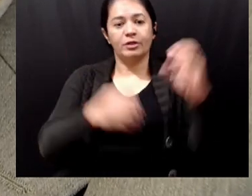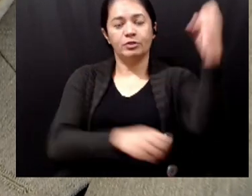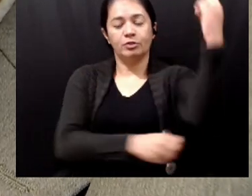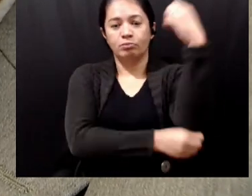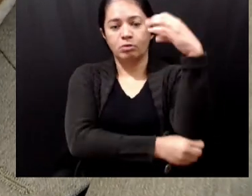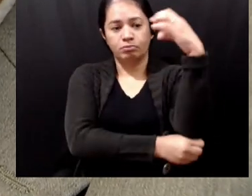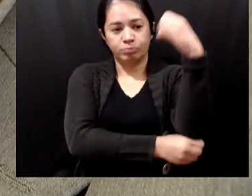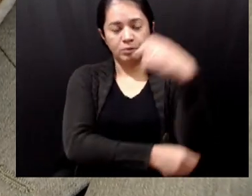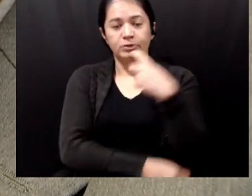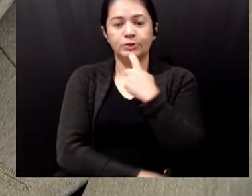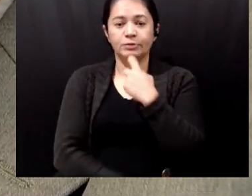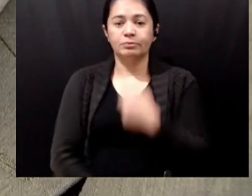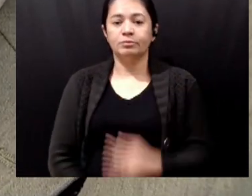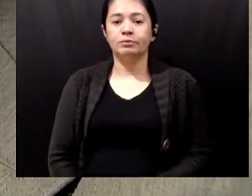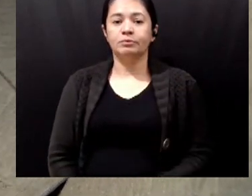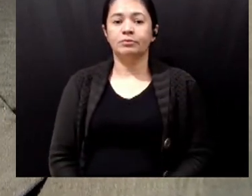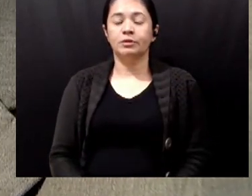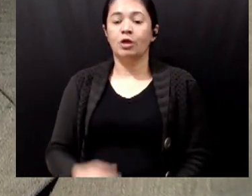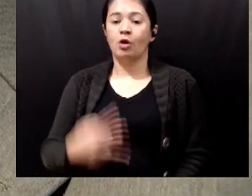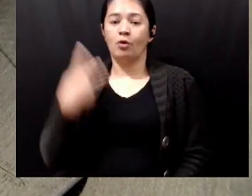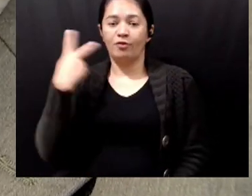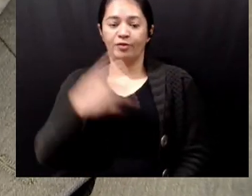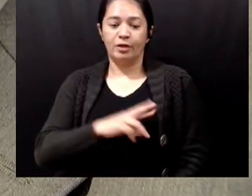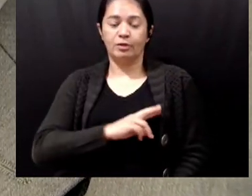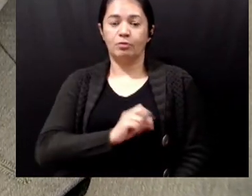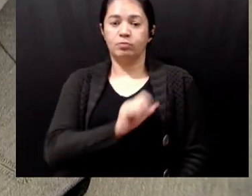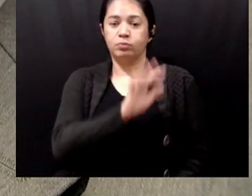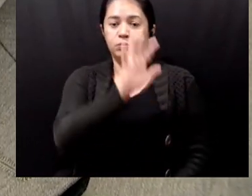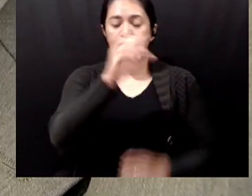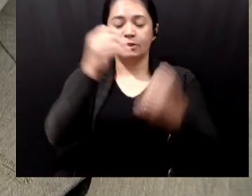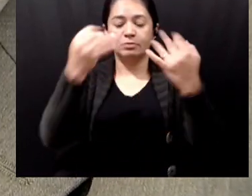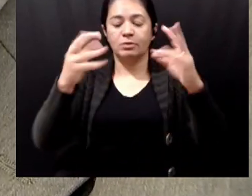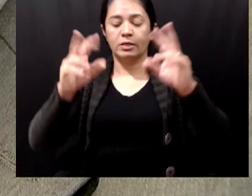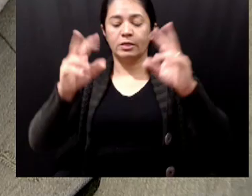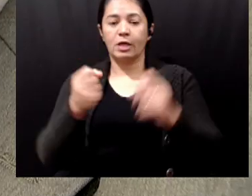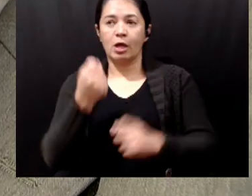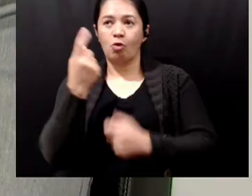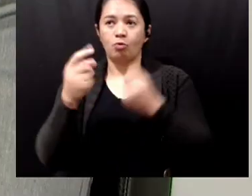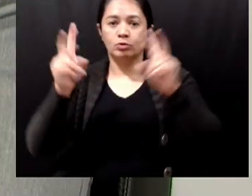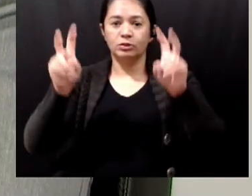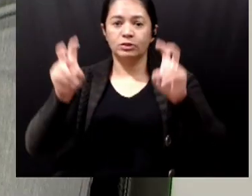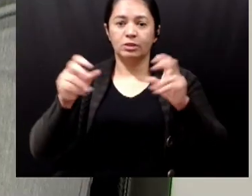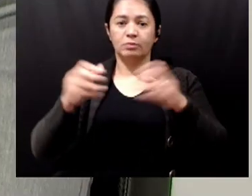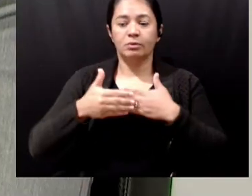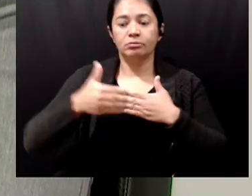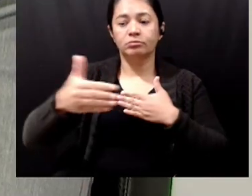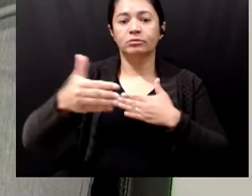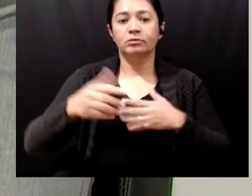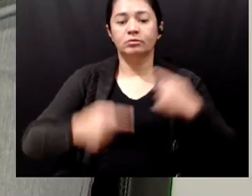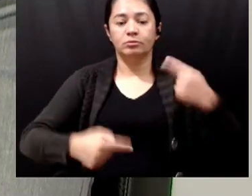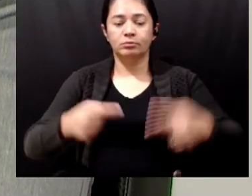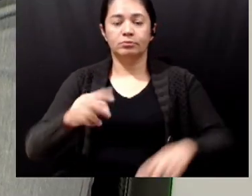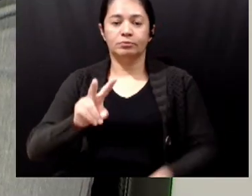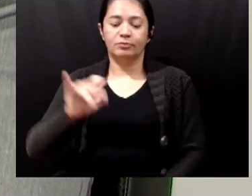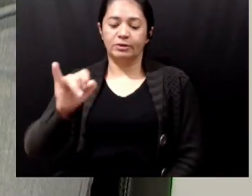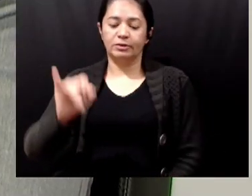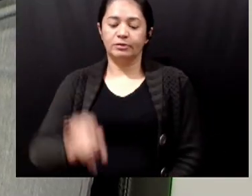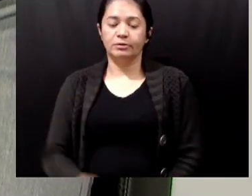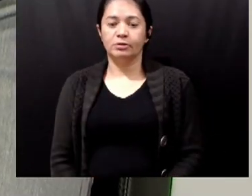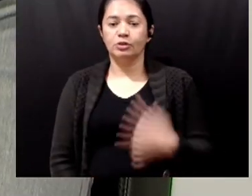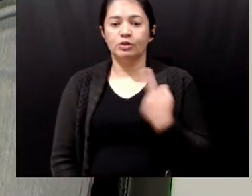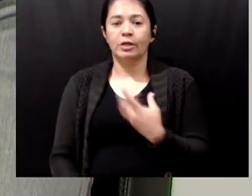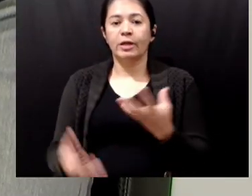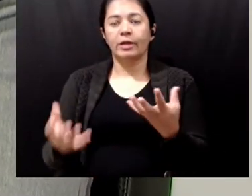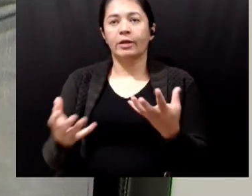ainda ressalta alguns temas que devem ser debatidos no próximo semestre. A gente está querendo abordar, quero